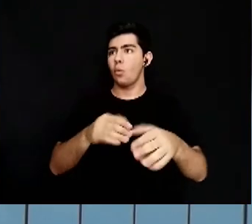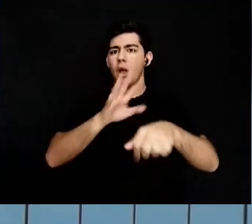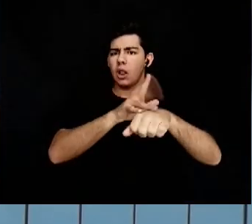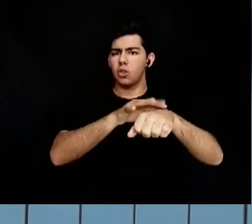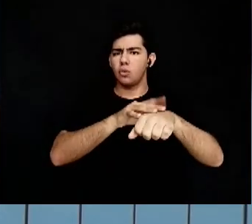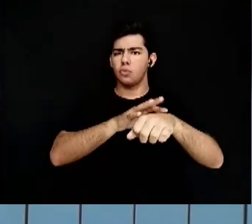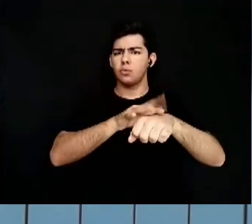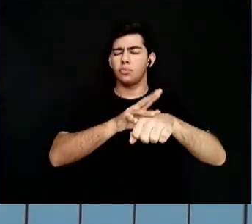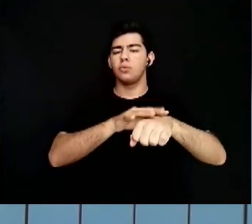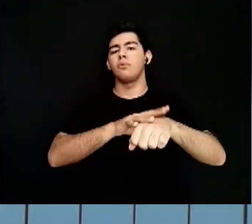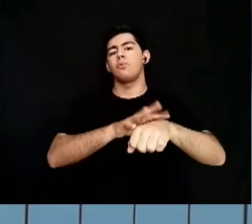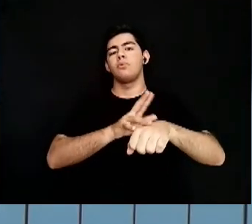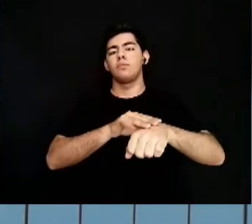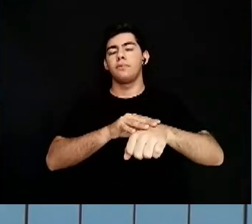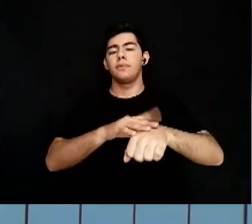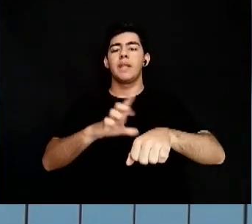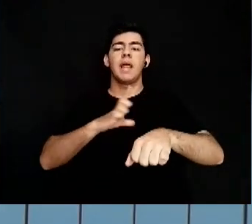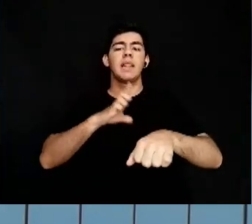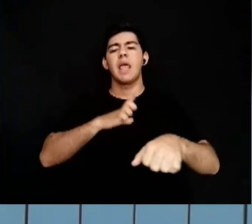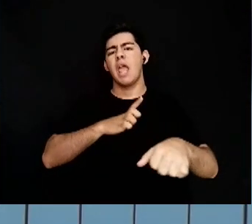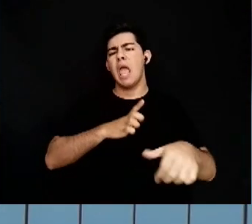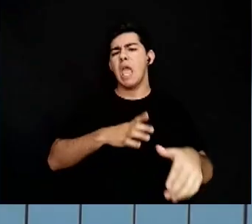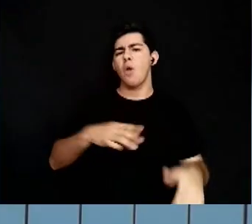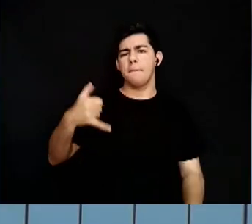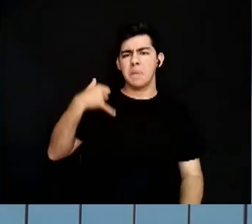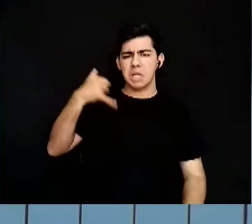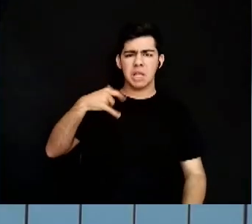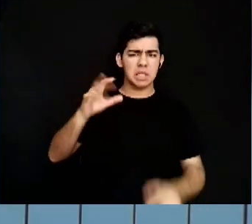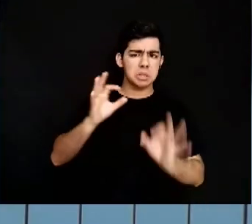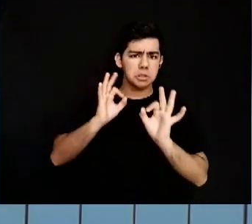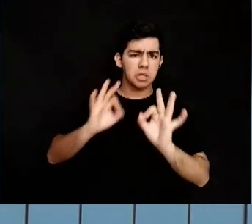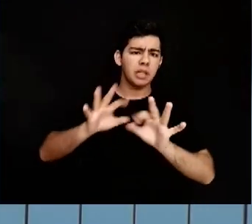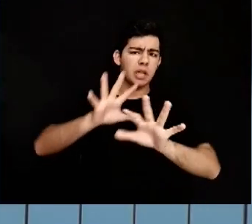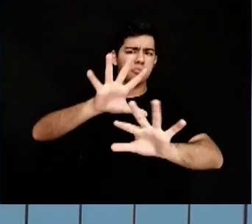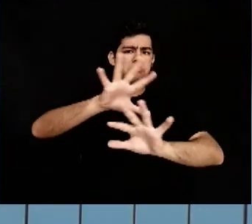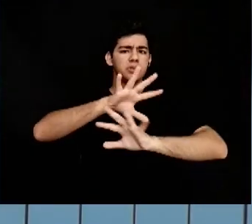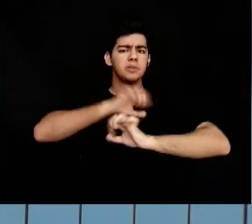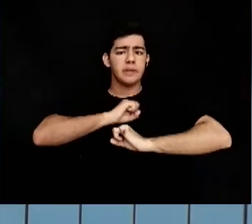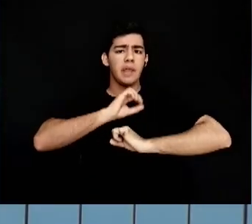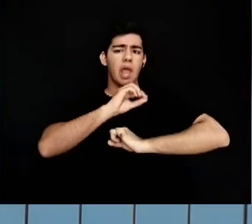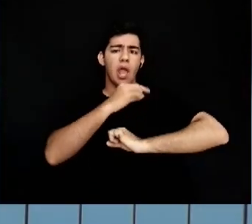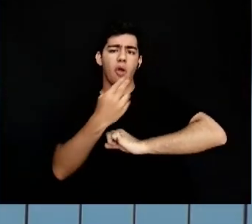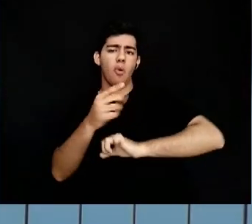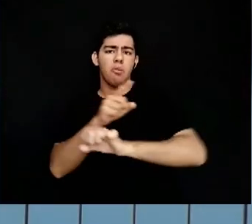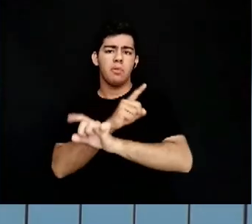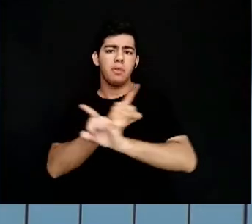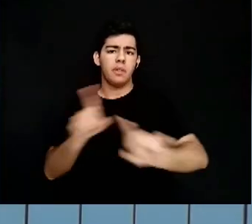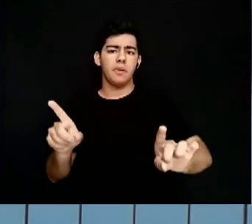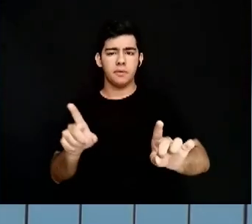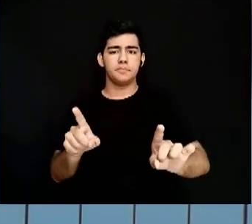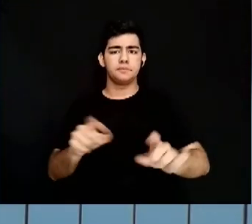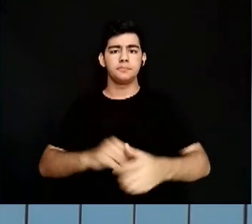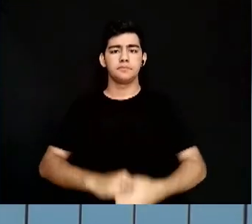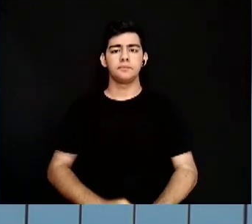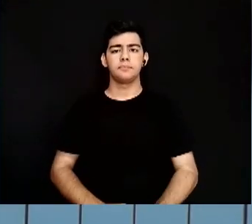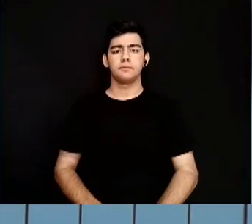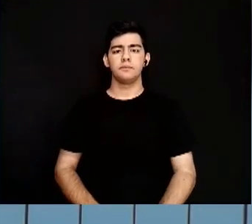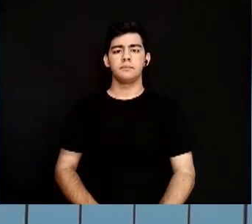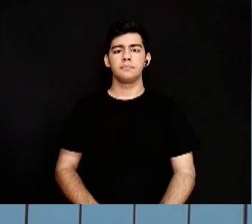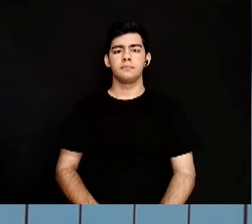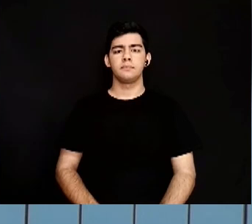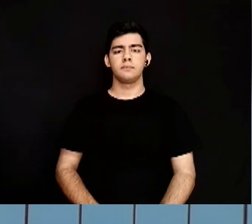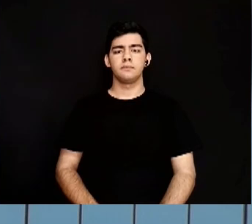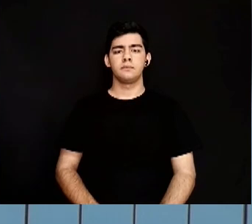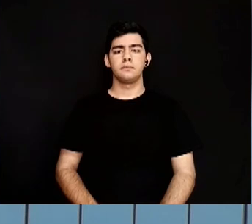Essa doença, ela acomete, né? Tem uma faixa etária que ela tem mais, assim, predisposição, alguém, né,